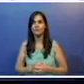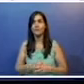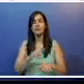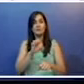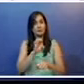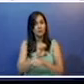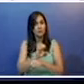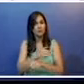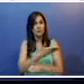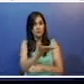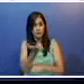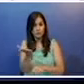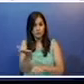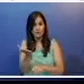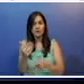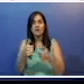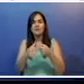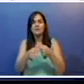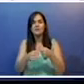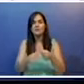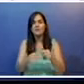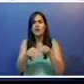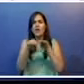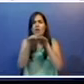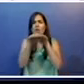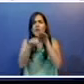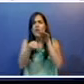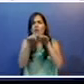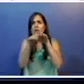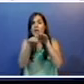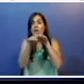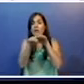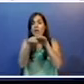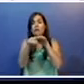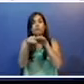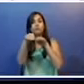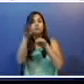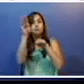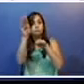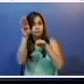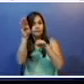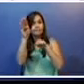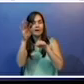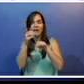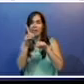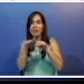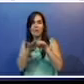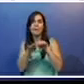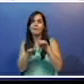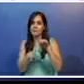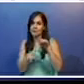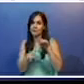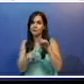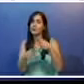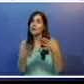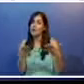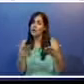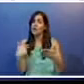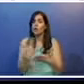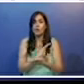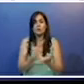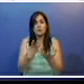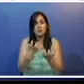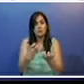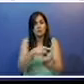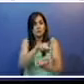Esperamos que vocês estejam no nível dos estudantes mais bem-sucedidos no PISA. E esperamos, sobretudo,